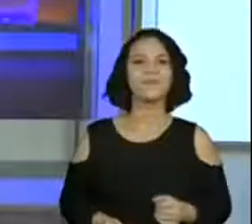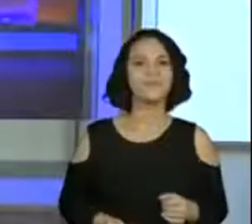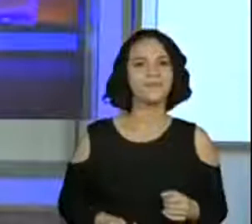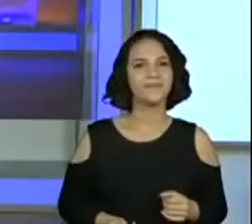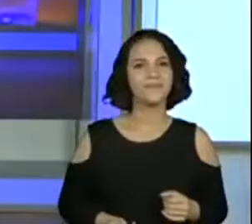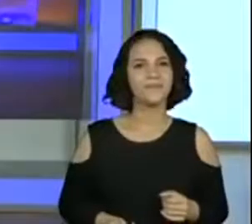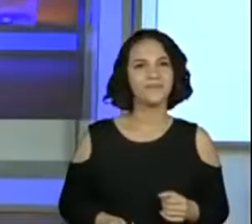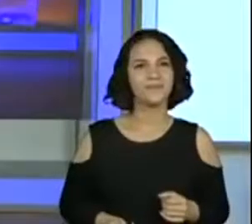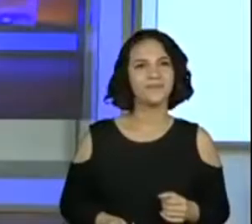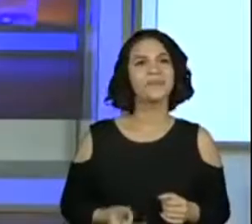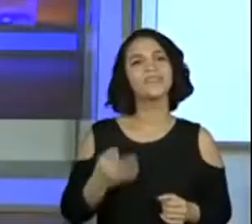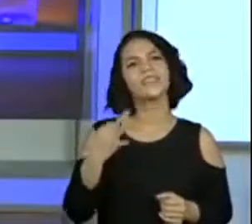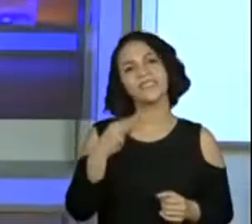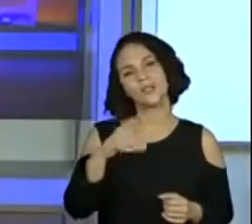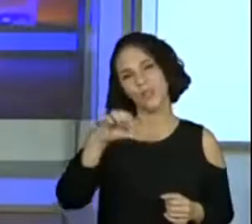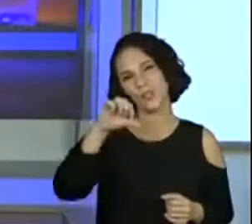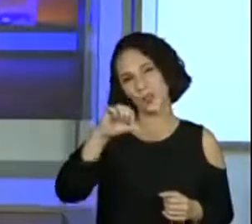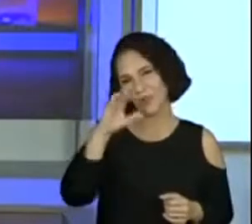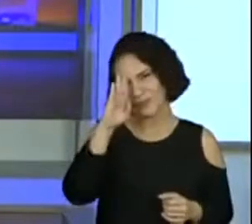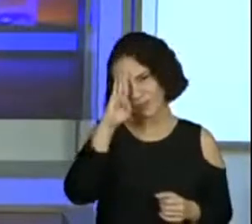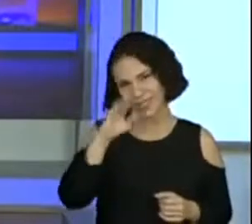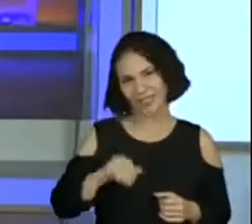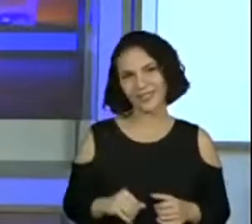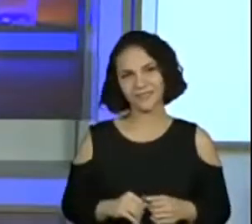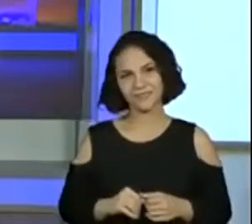também. 9 horas.